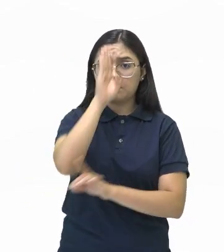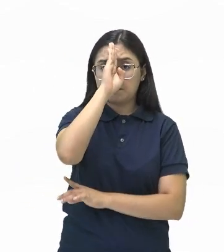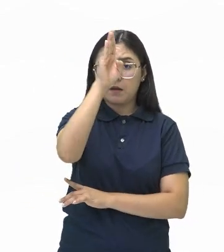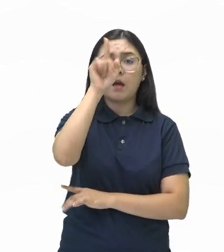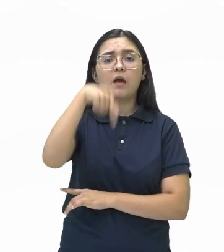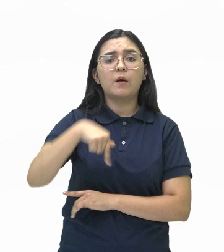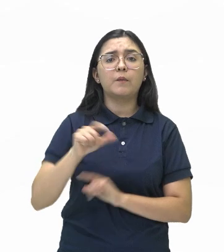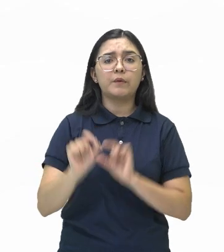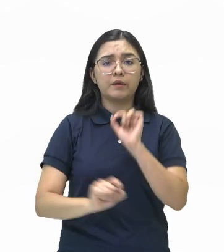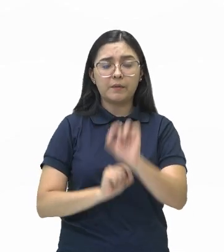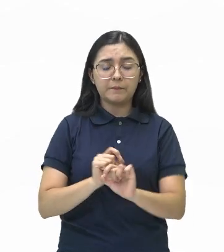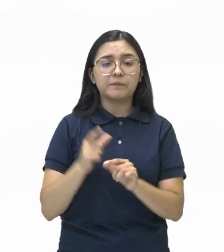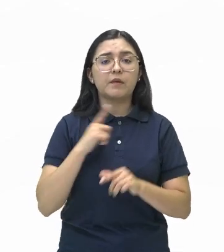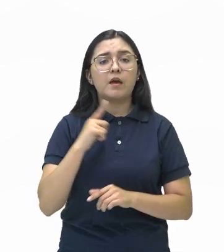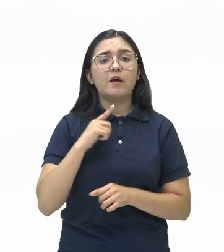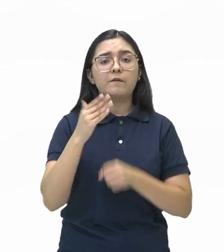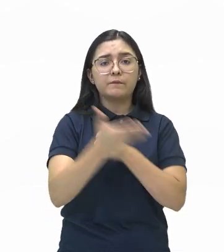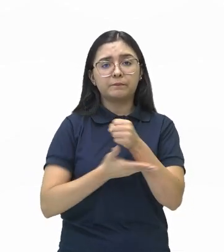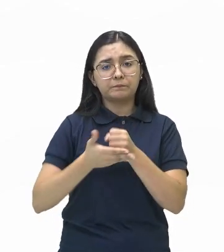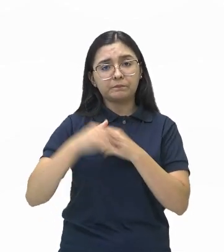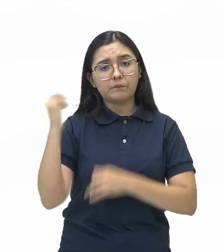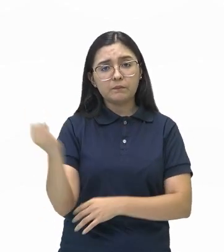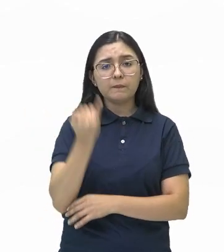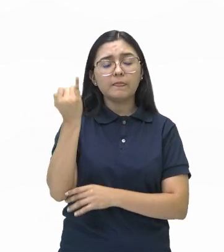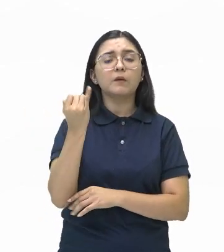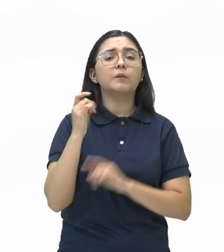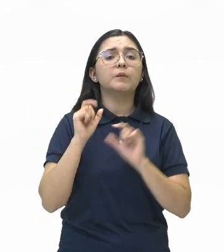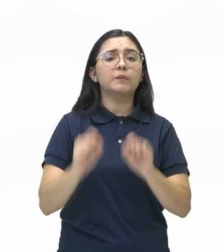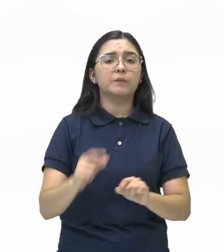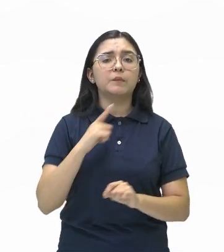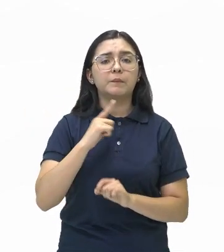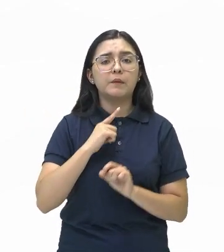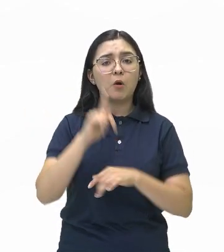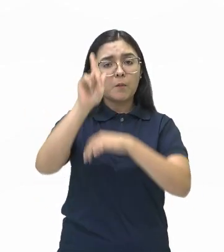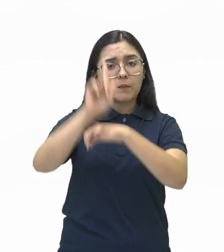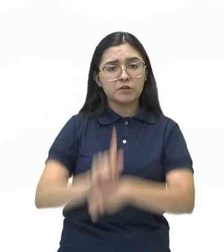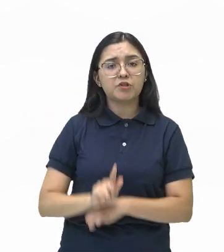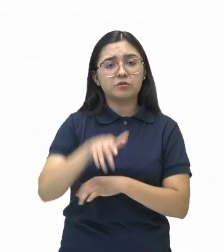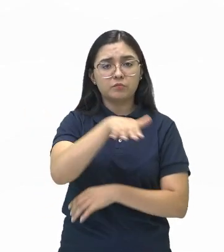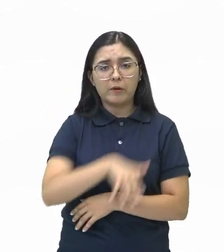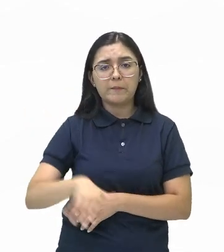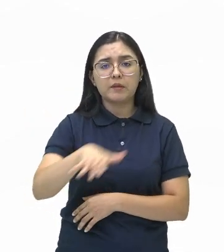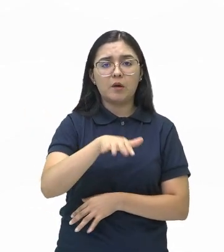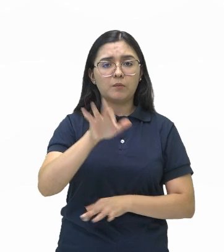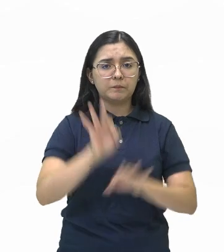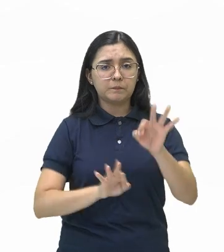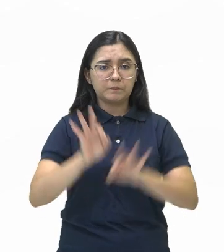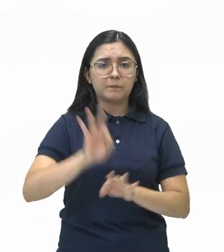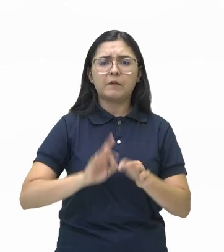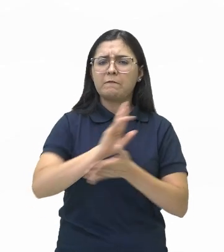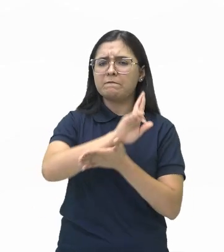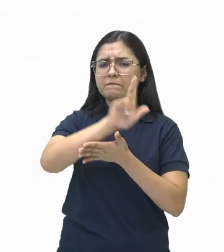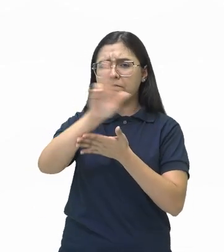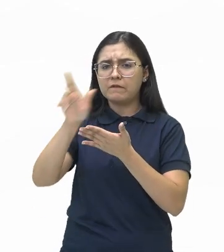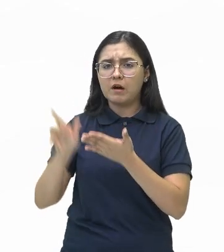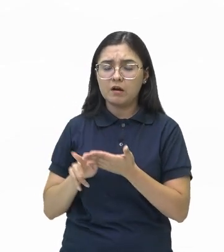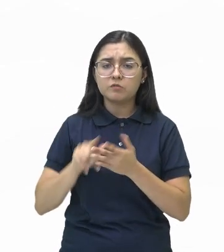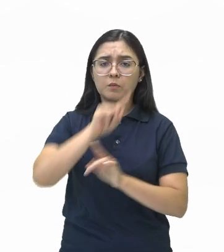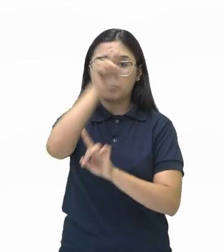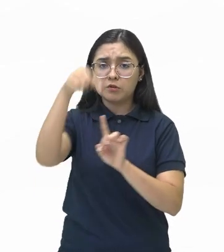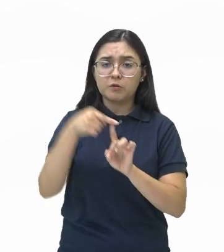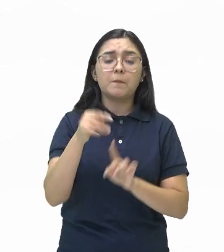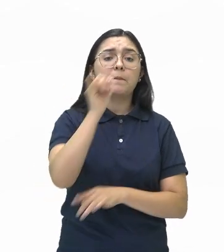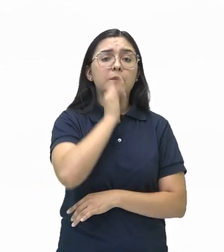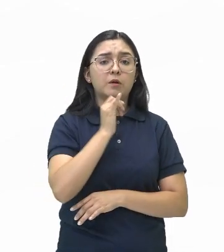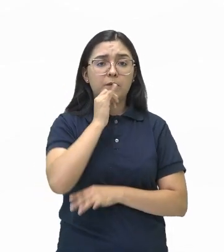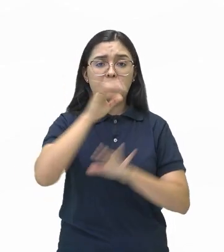dela é fundamental, essa política, para quê? Para uma gestão ambiental. Por diversas razões. Por exemplo,